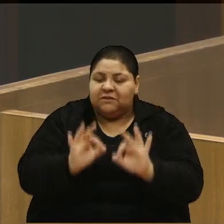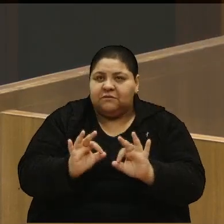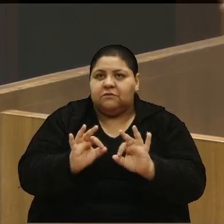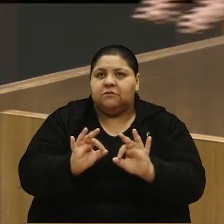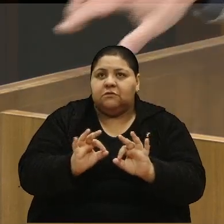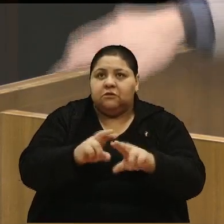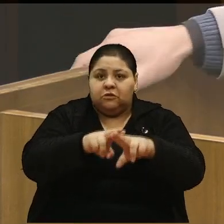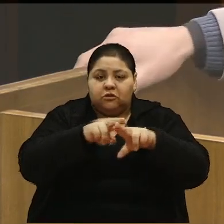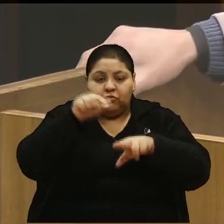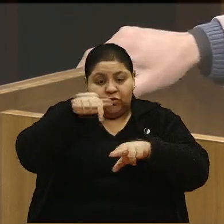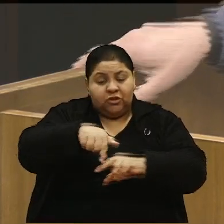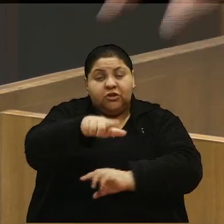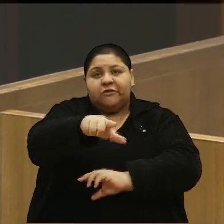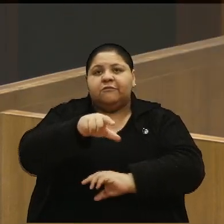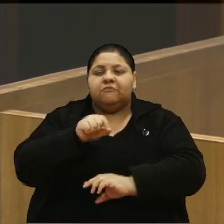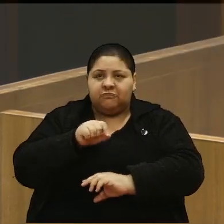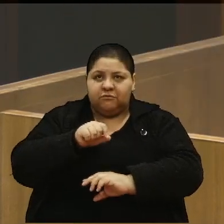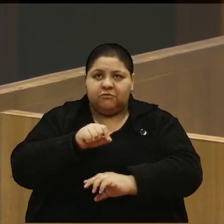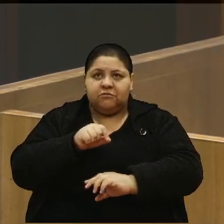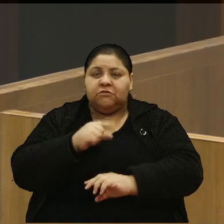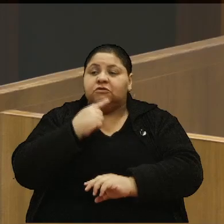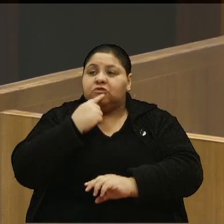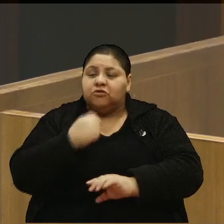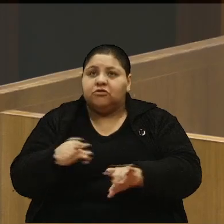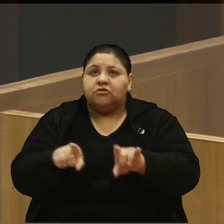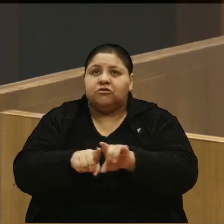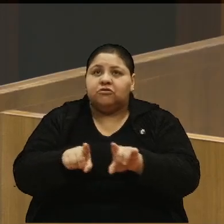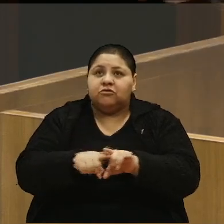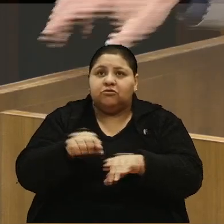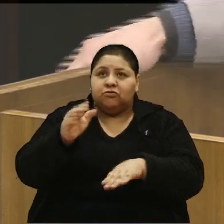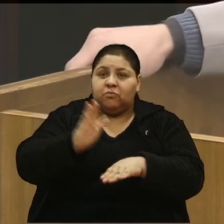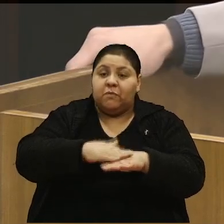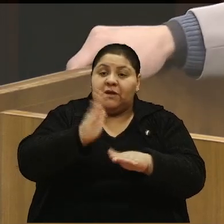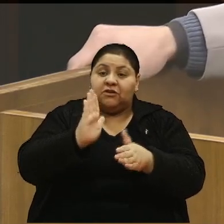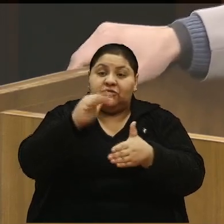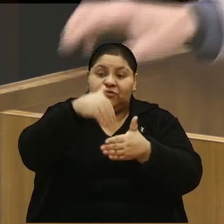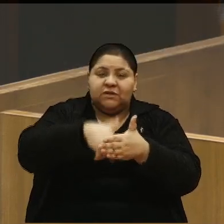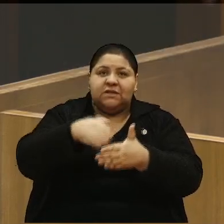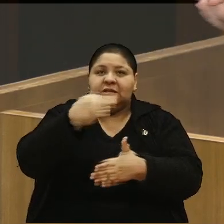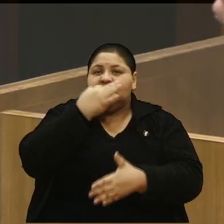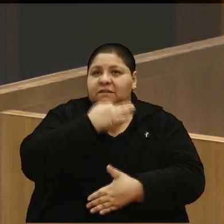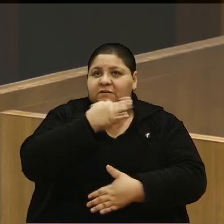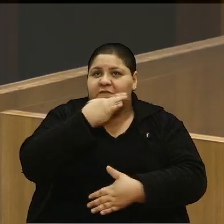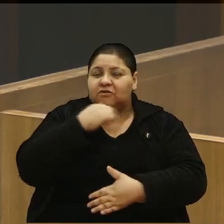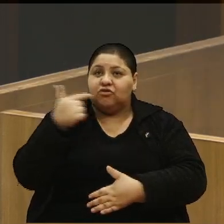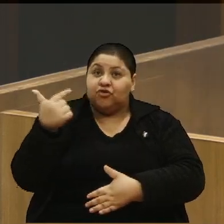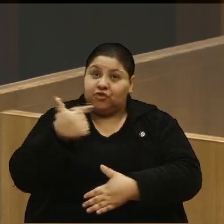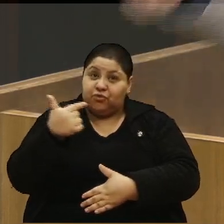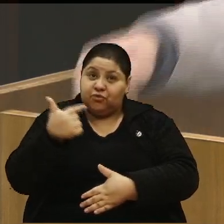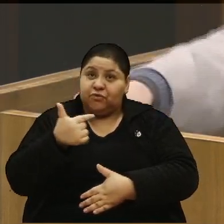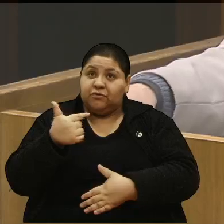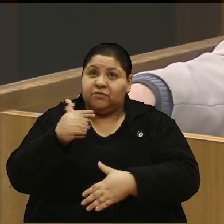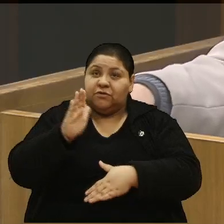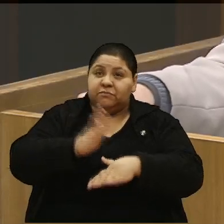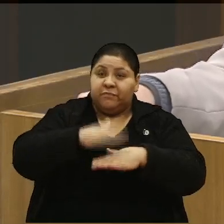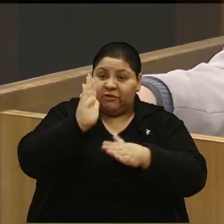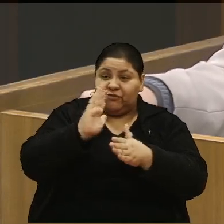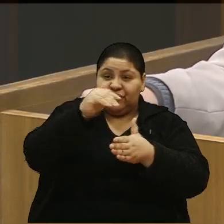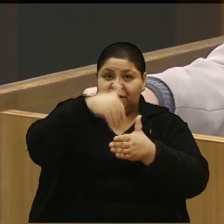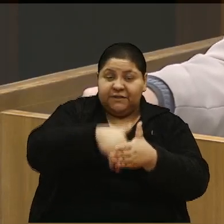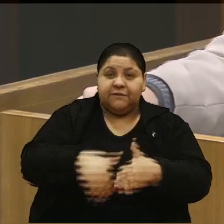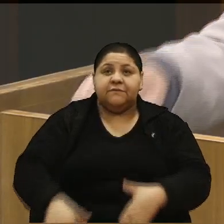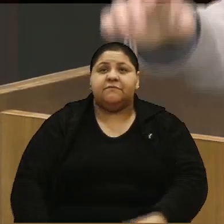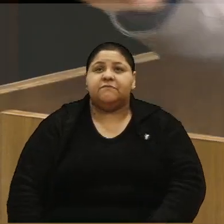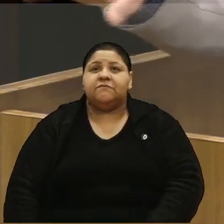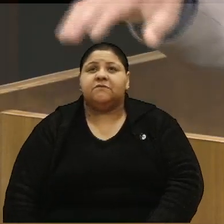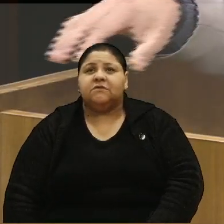isso é que fomos eleitos. O João Wes também foi um dos mais bem votados aí em Caxias do Sul, foi o segundo mas bem votado,